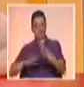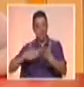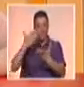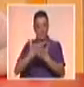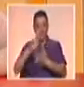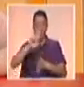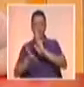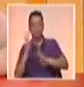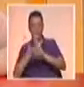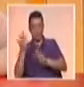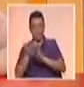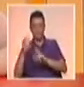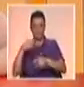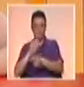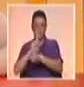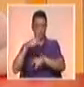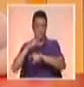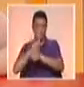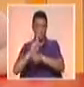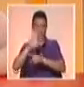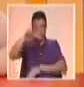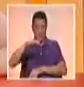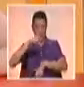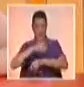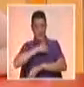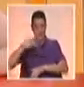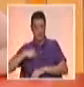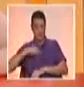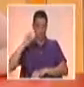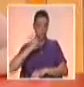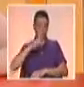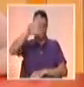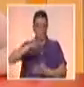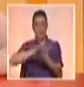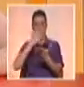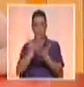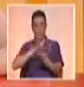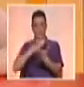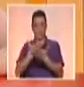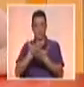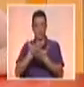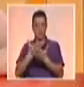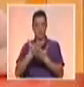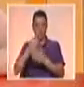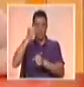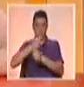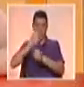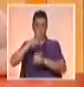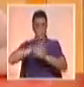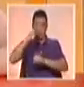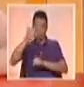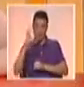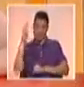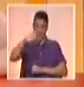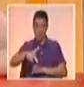numa urgência, ao mesmo tempo que se chama o médico, e sabendo que a pessoa era surda, chamar um intérprete. Portanto, um profissional que, enfim, sim, fosse lá